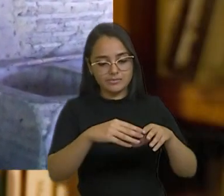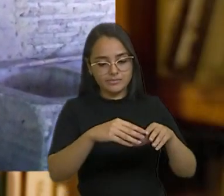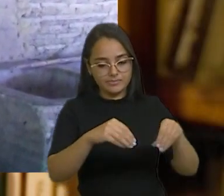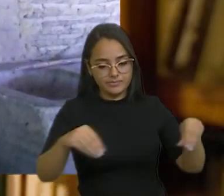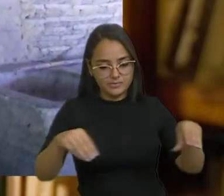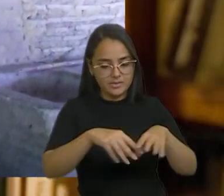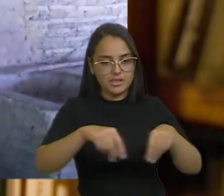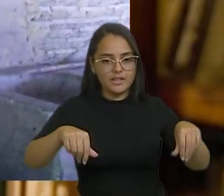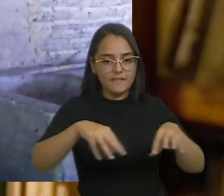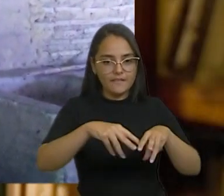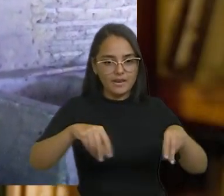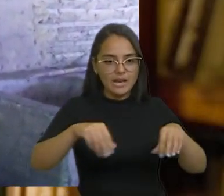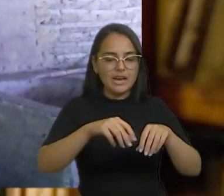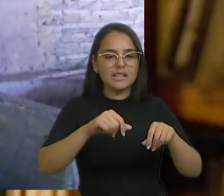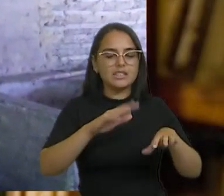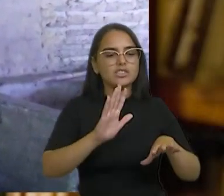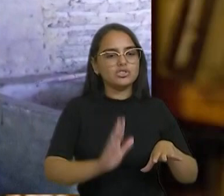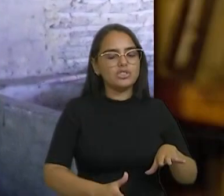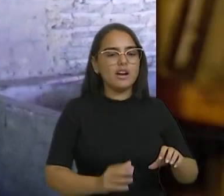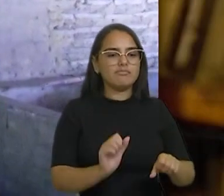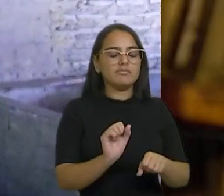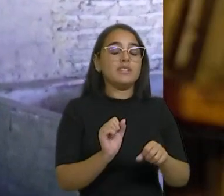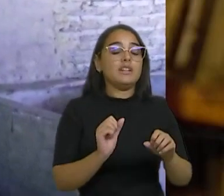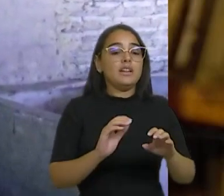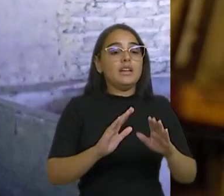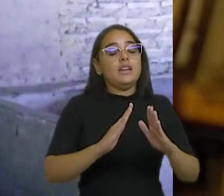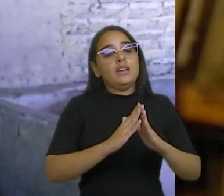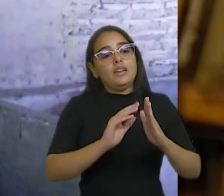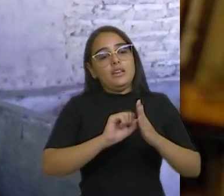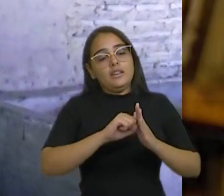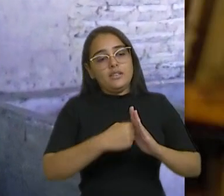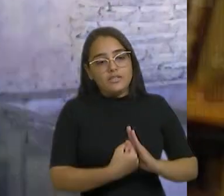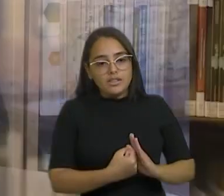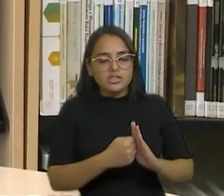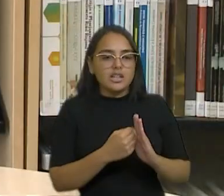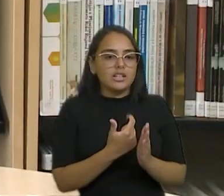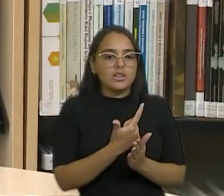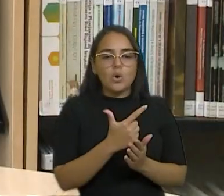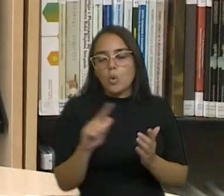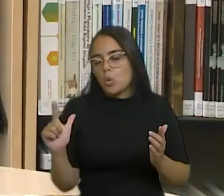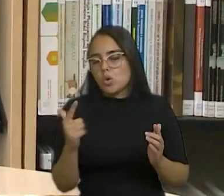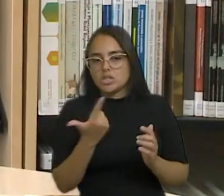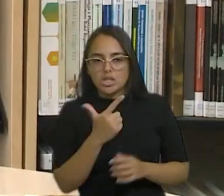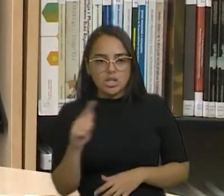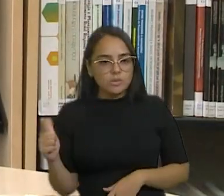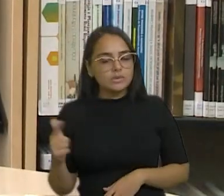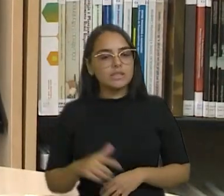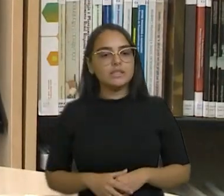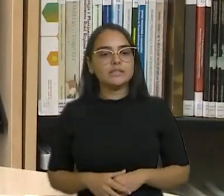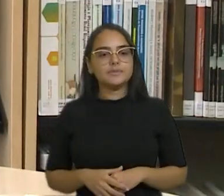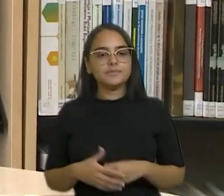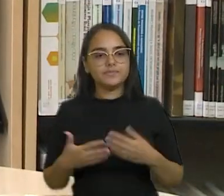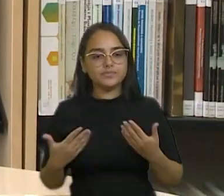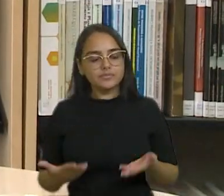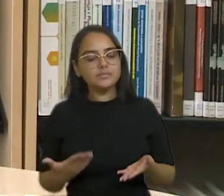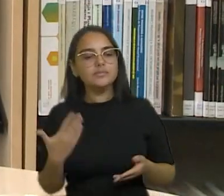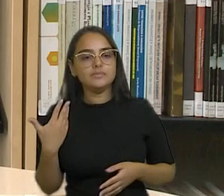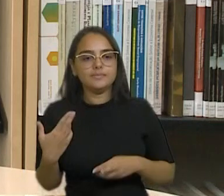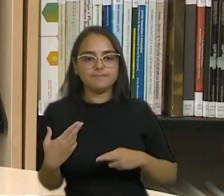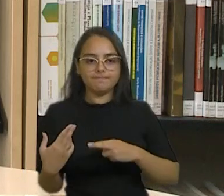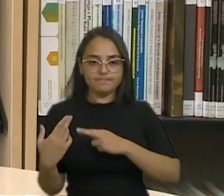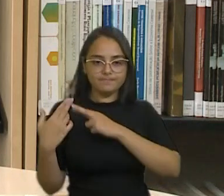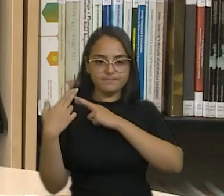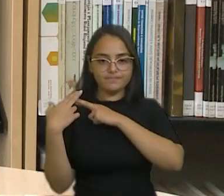boa parte delas estão desativadas, né, outras nem mais existem. E eu, como uma